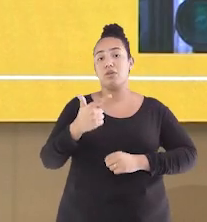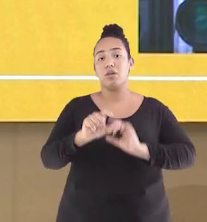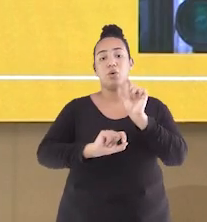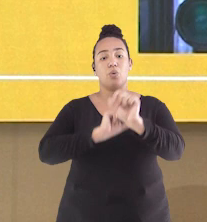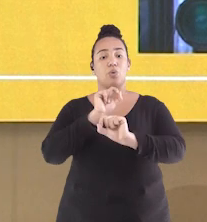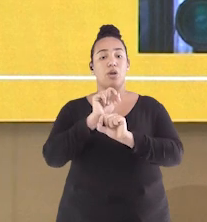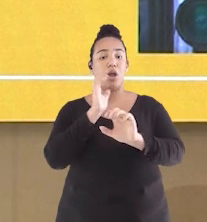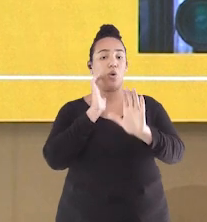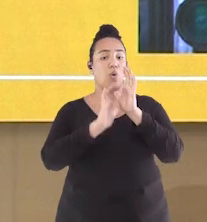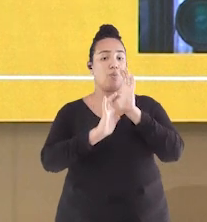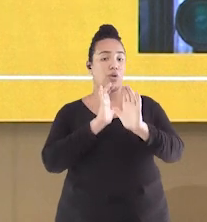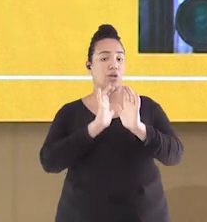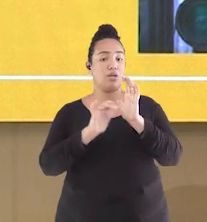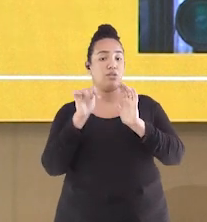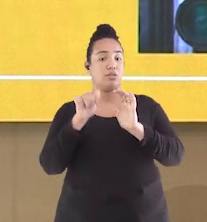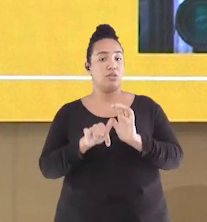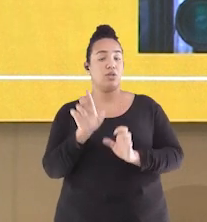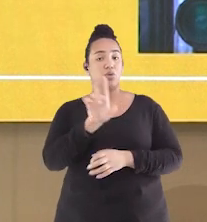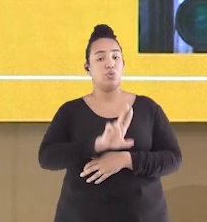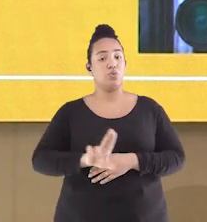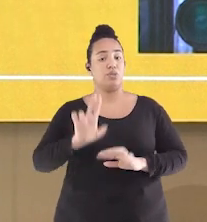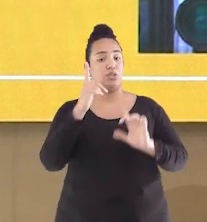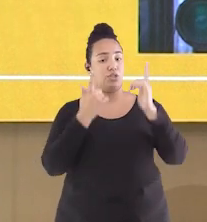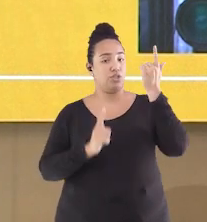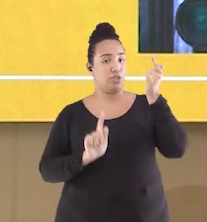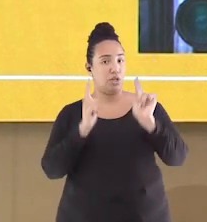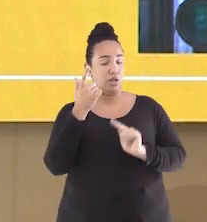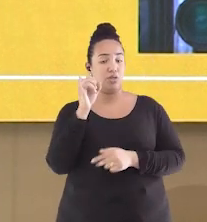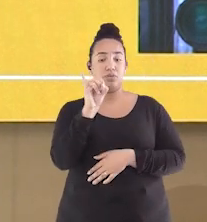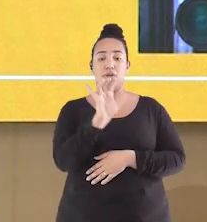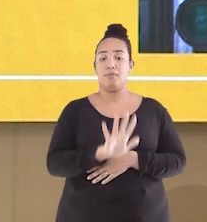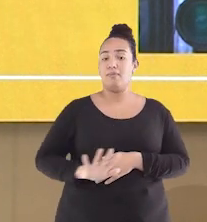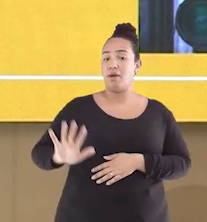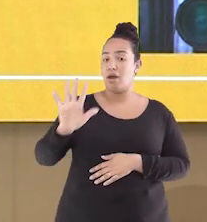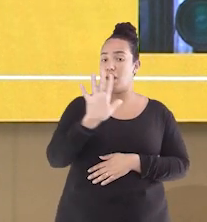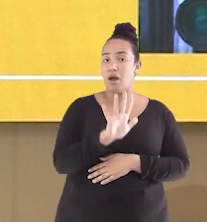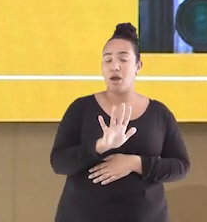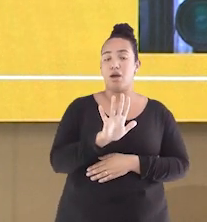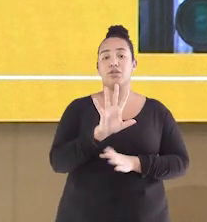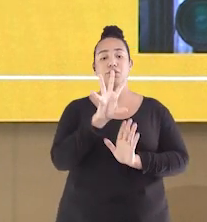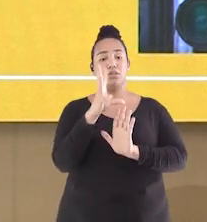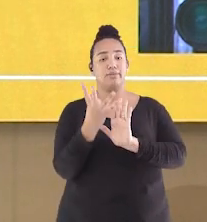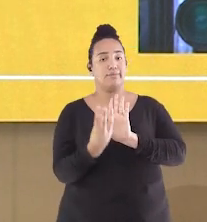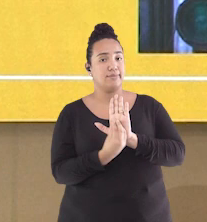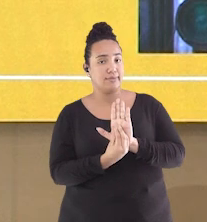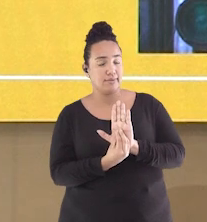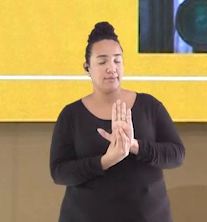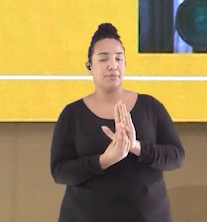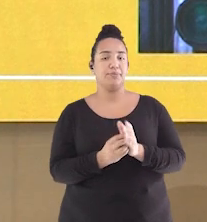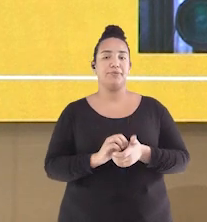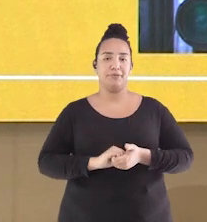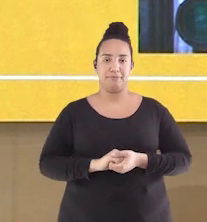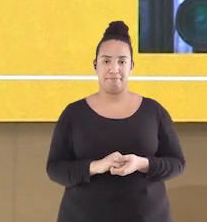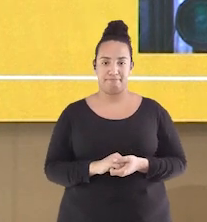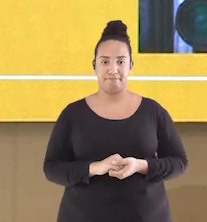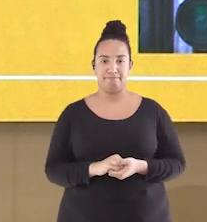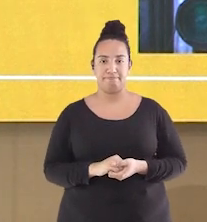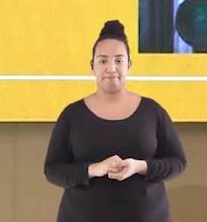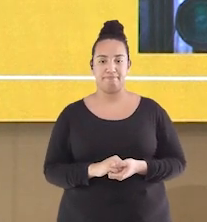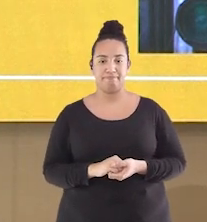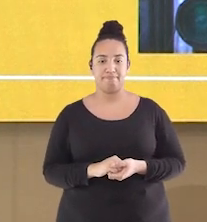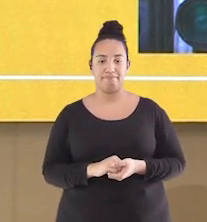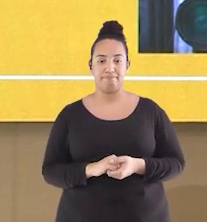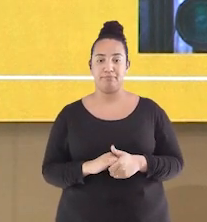comunicação que se estrutura por meio de gestos, imagens, ícones ou símbolos.